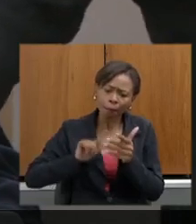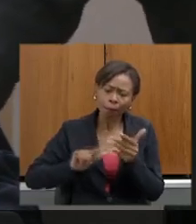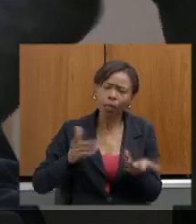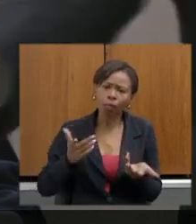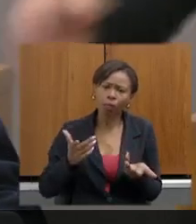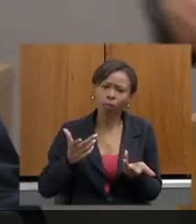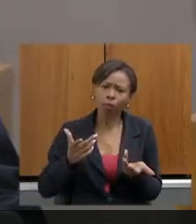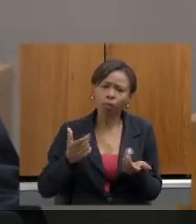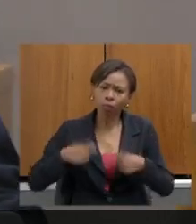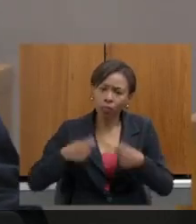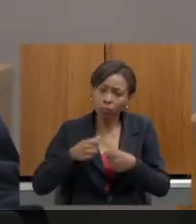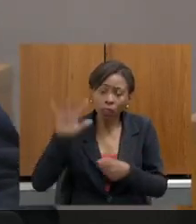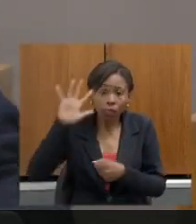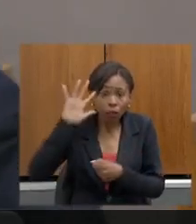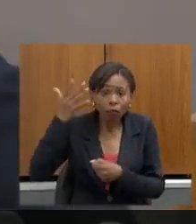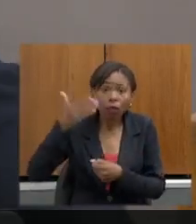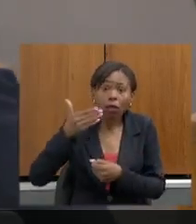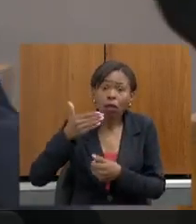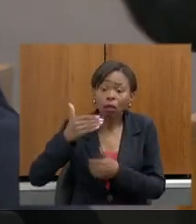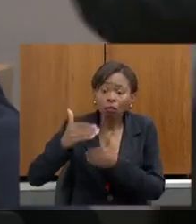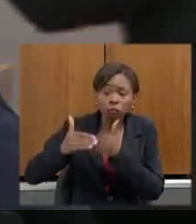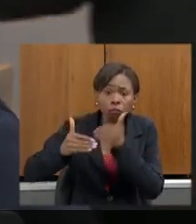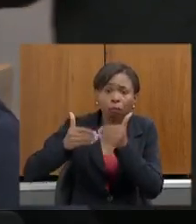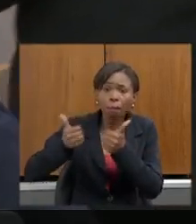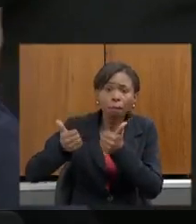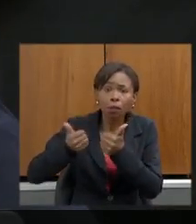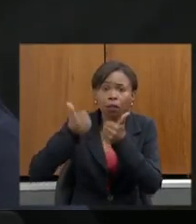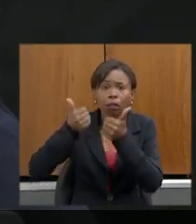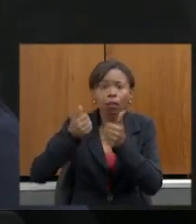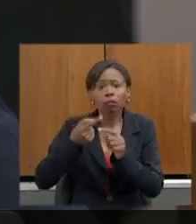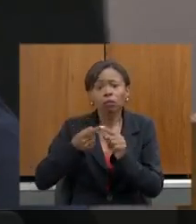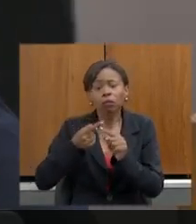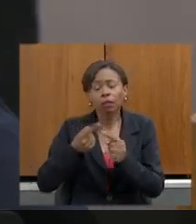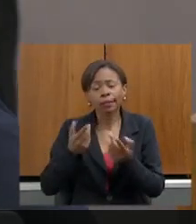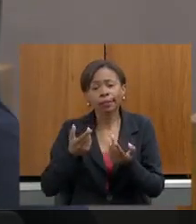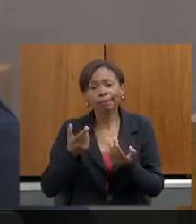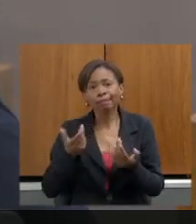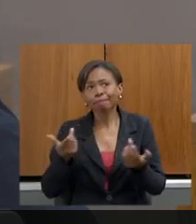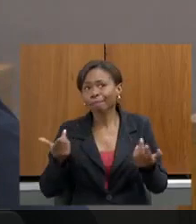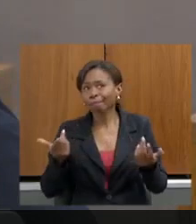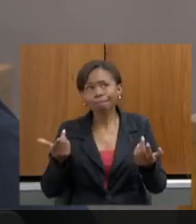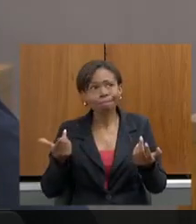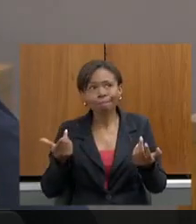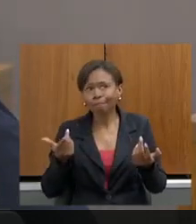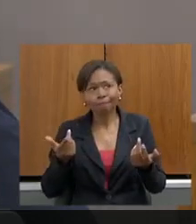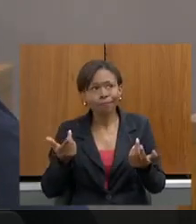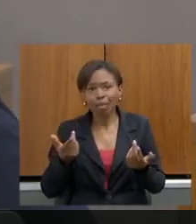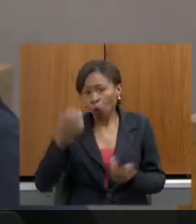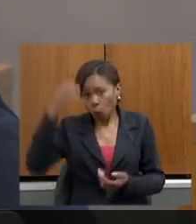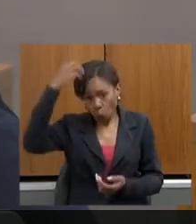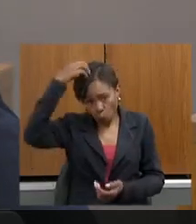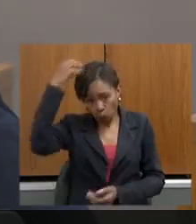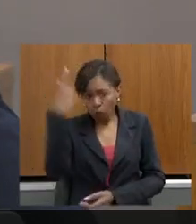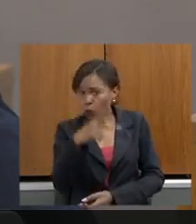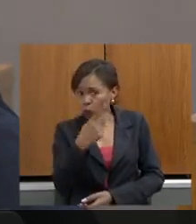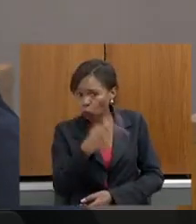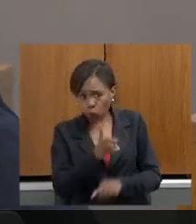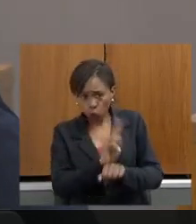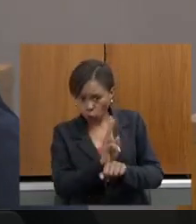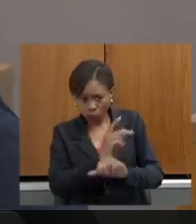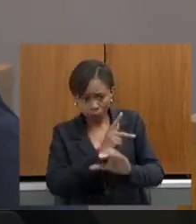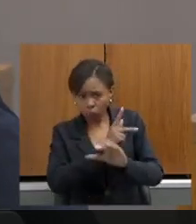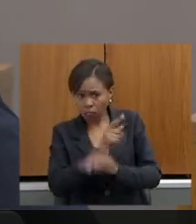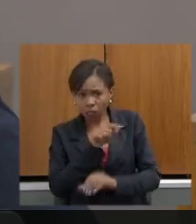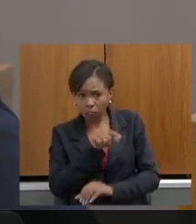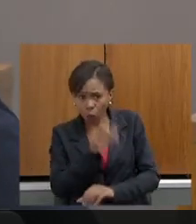melhorarmos nós estamos ficando distante e a culpa não é surdo eu tô Joaquina eu tenho só sabe